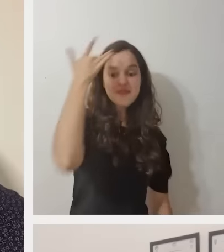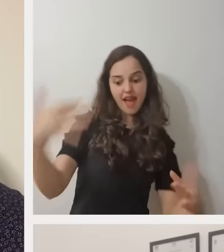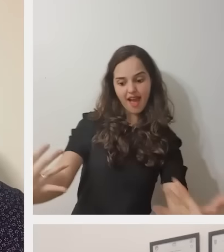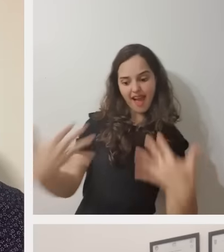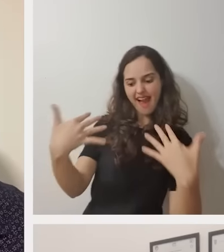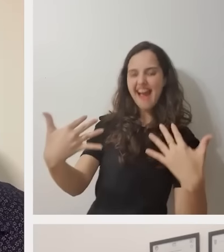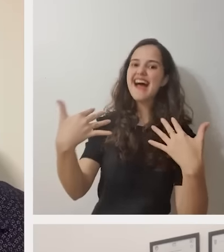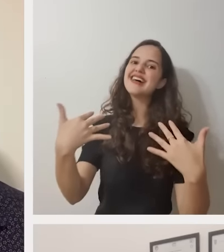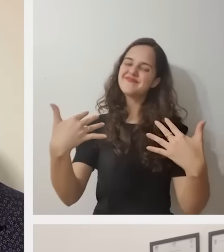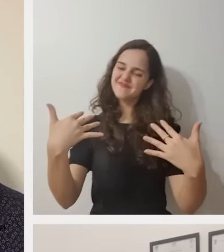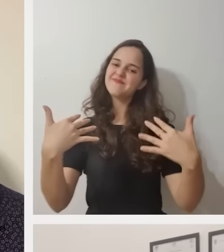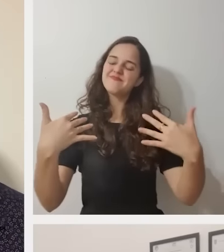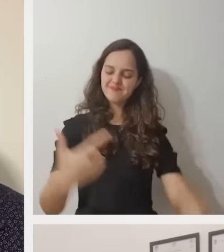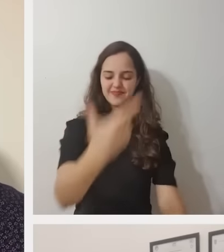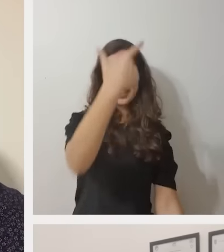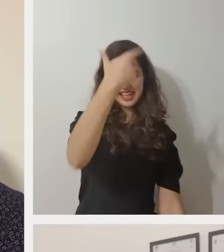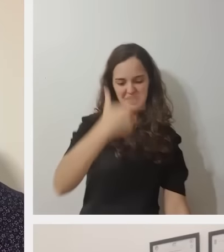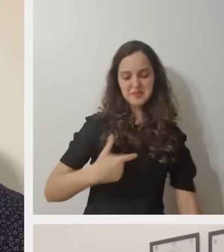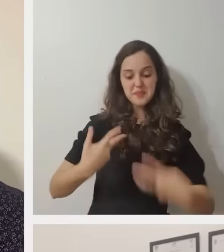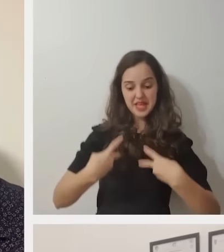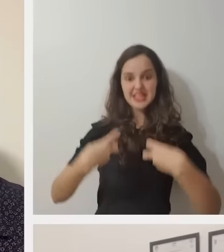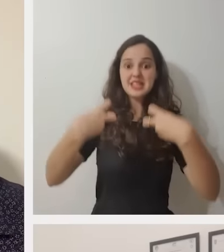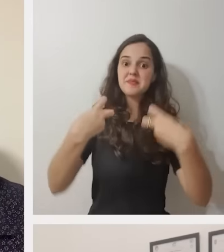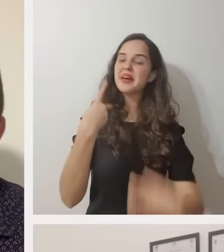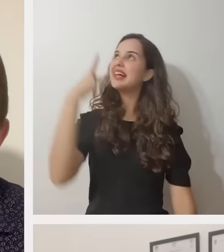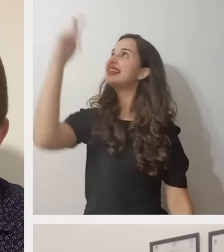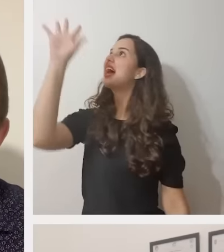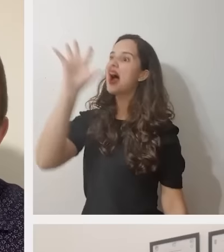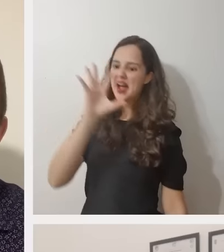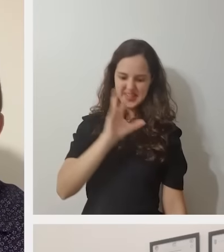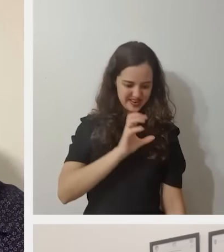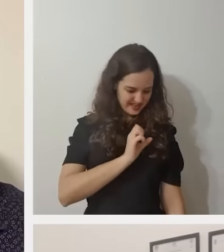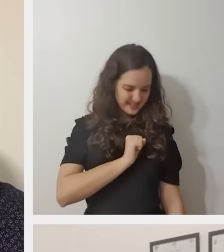me reconhecer, me descrever.